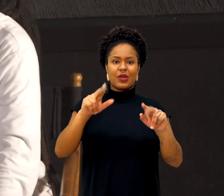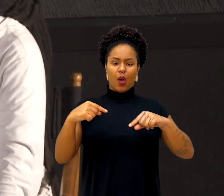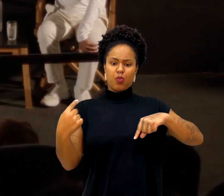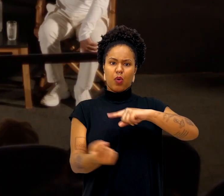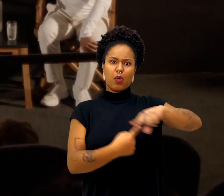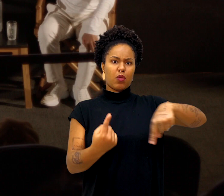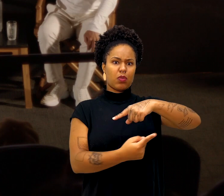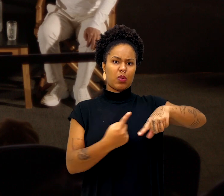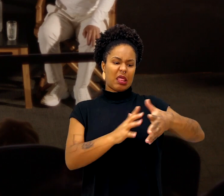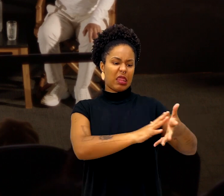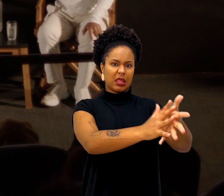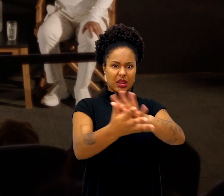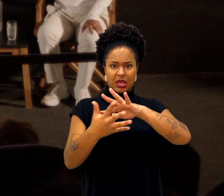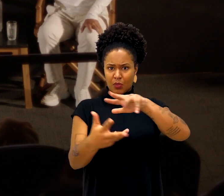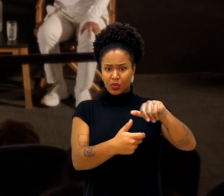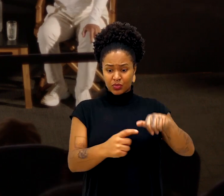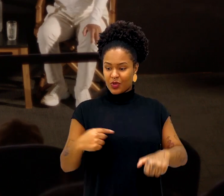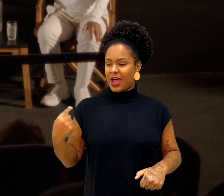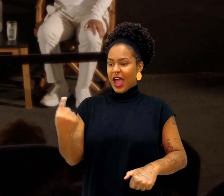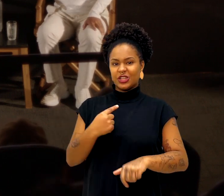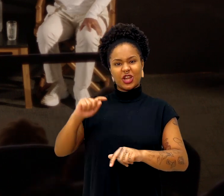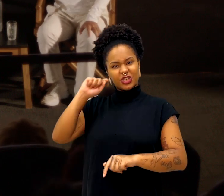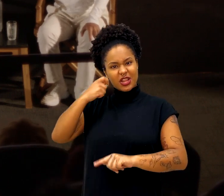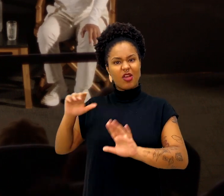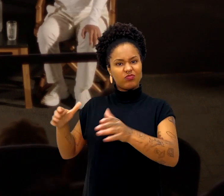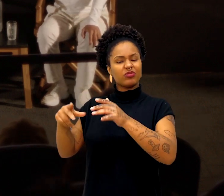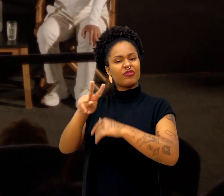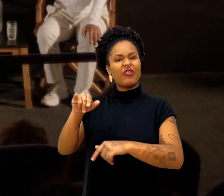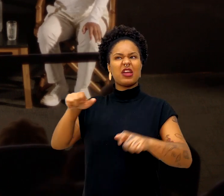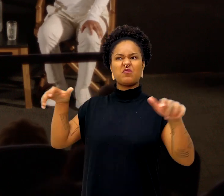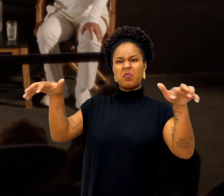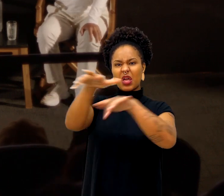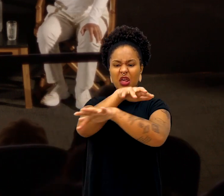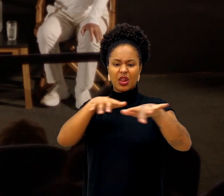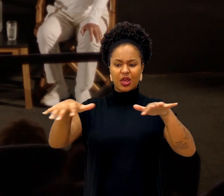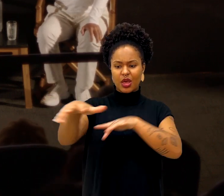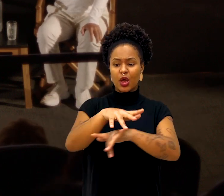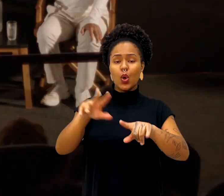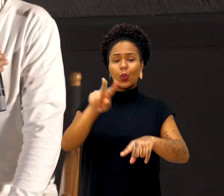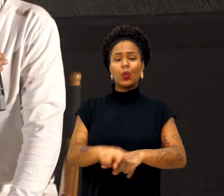Katrina devassa o mundo, a gente vai fazer uma tempestade que cuida do mundo.